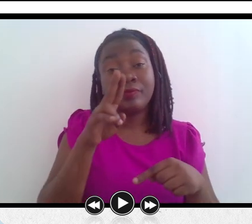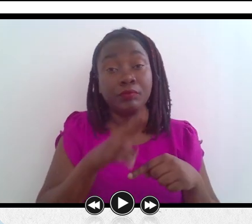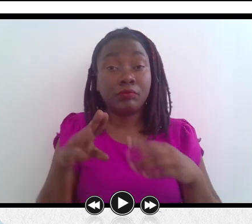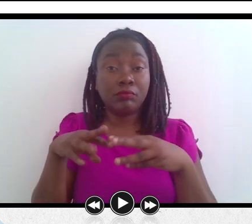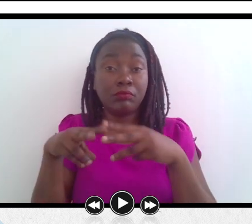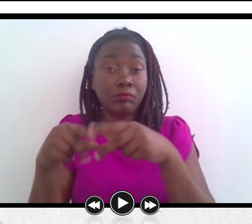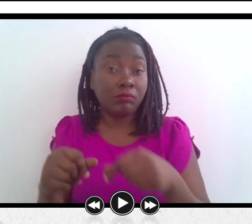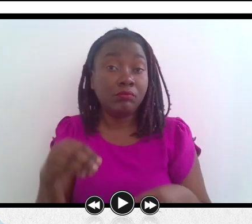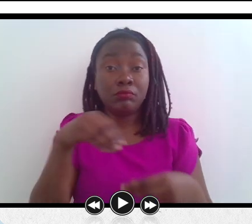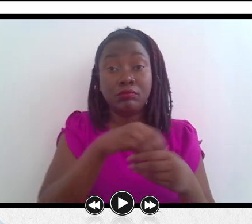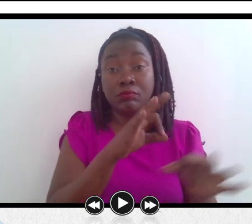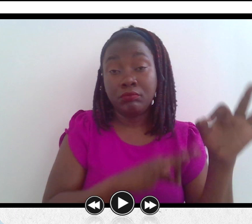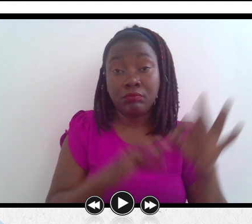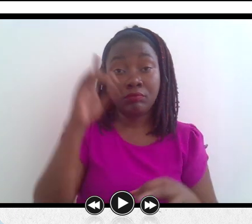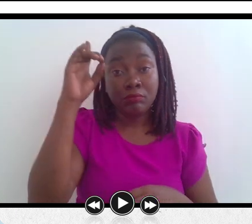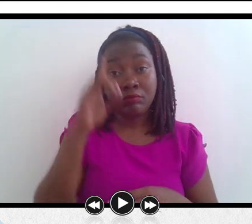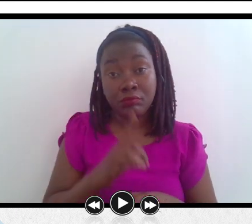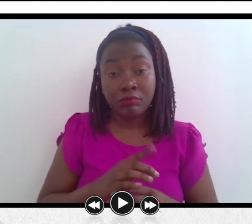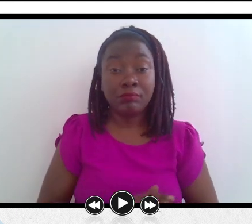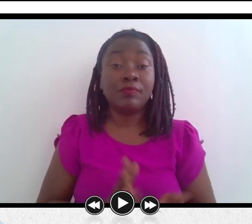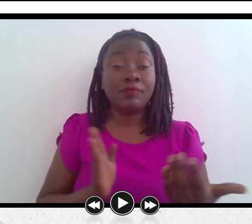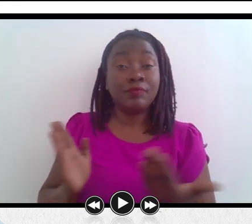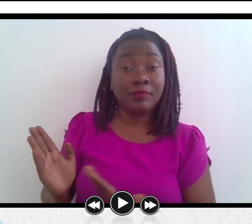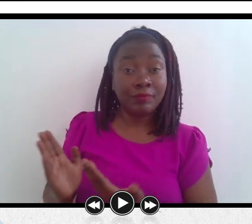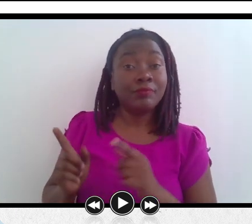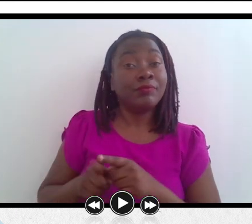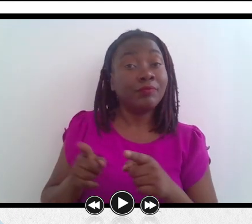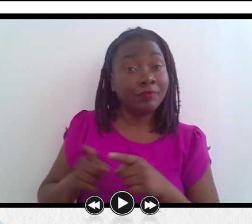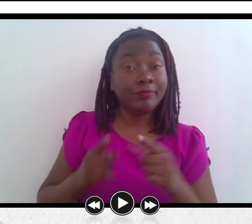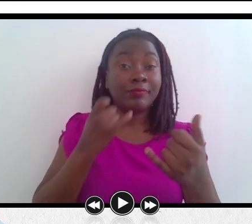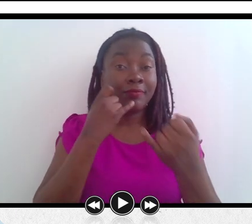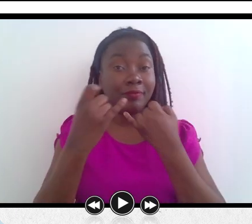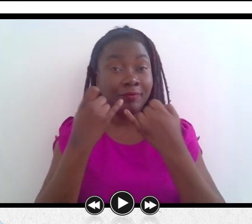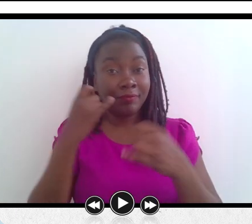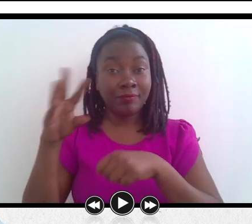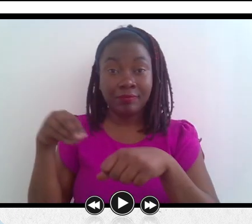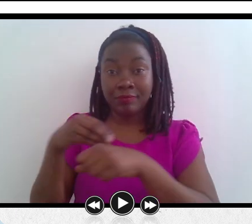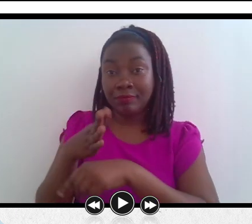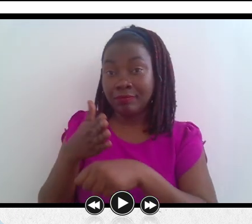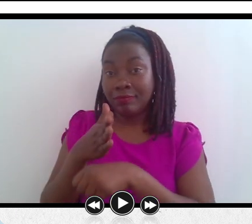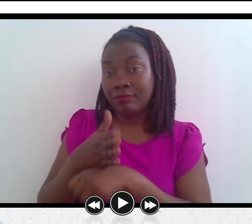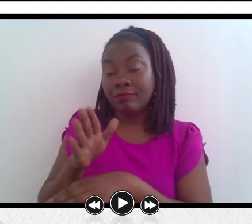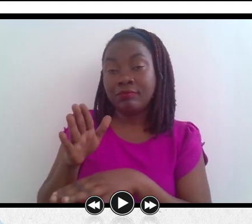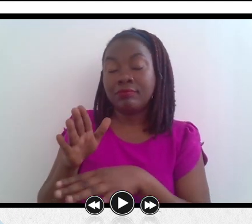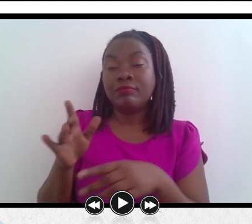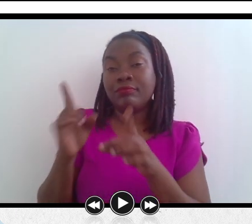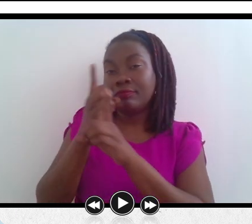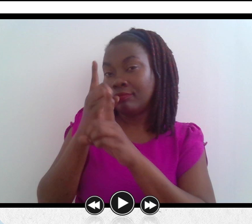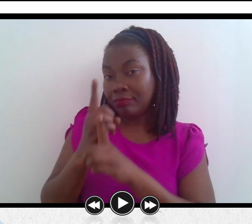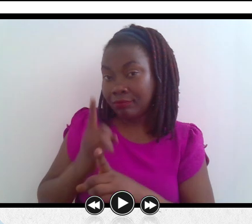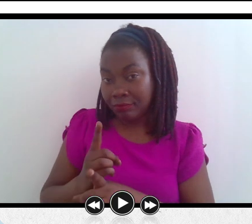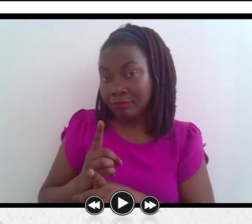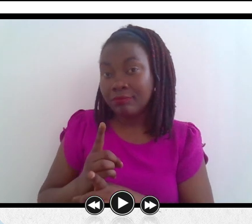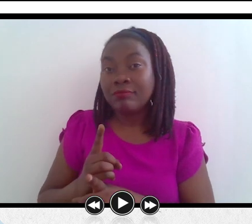dados hidrológicos, precipitação, vazão, qualidade da água. Então, esses dados de entrada, que nada mais são do que o